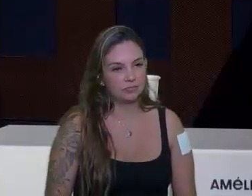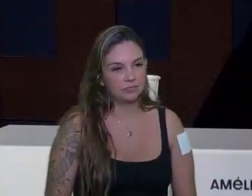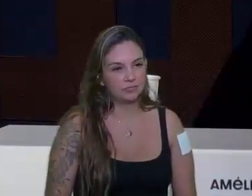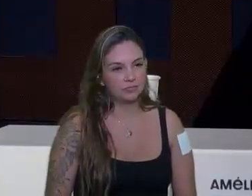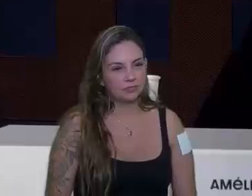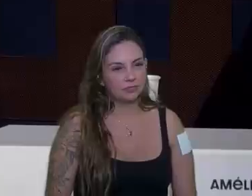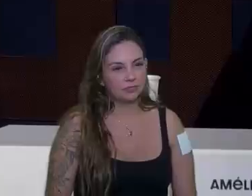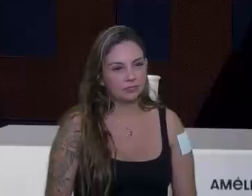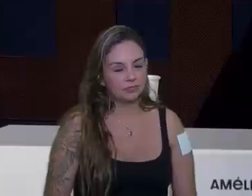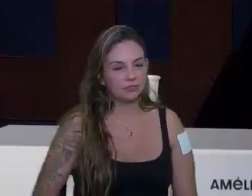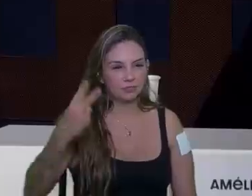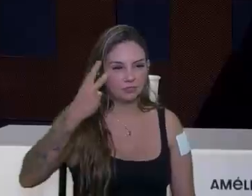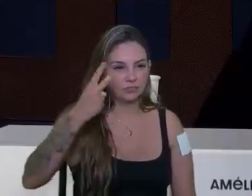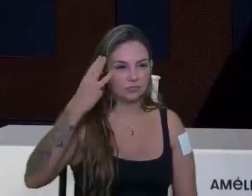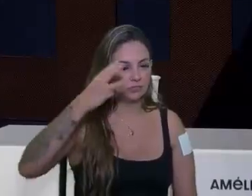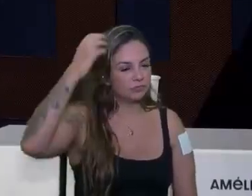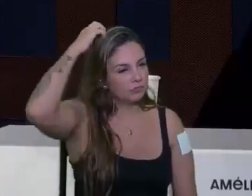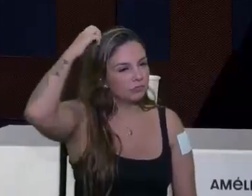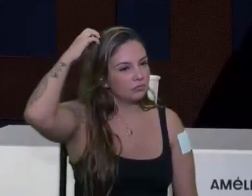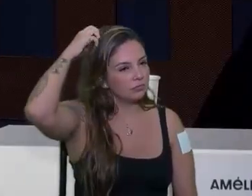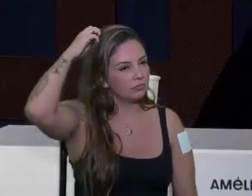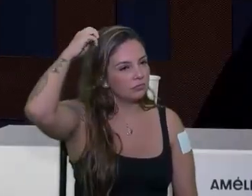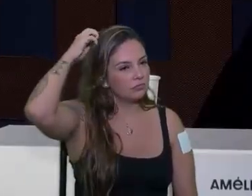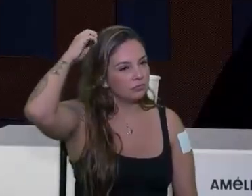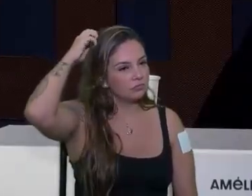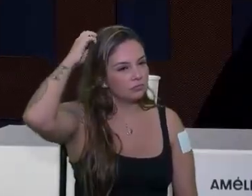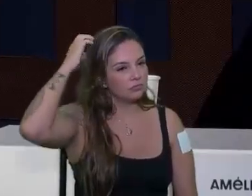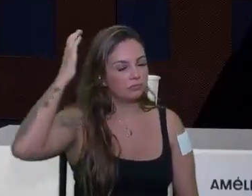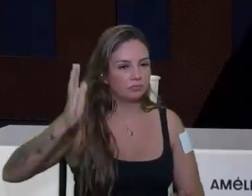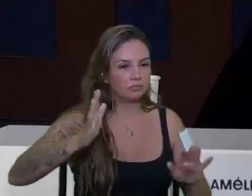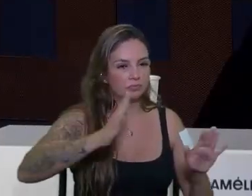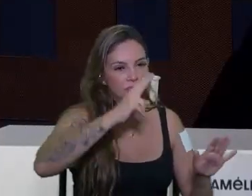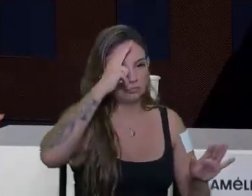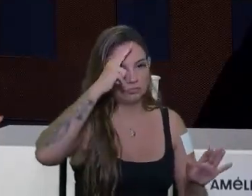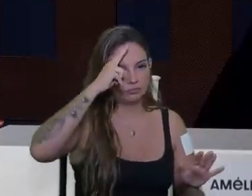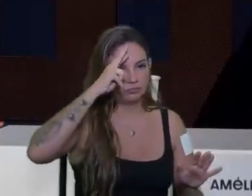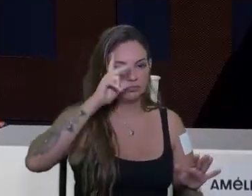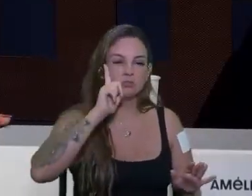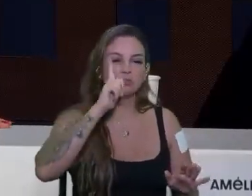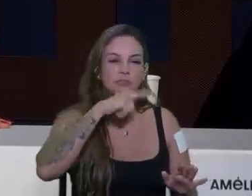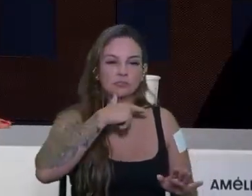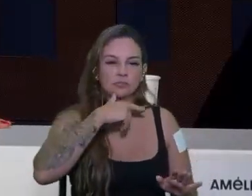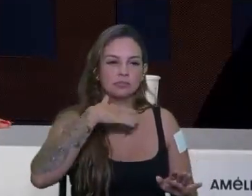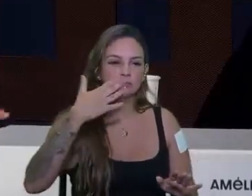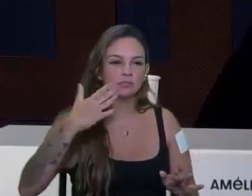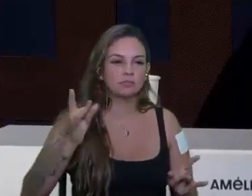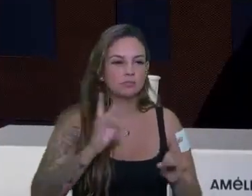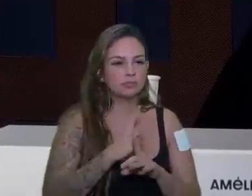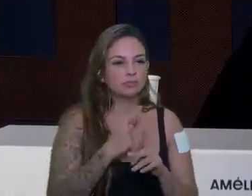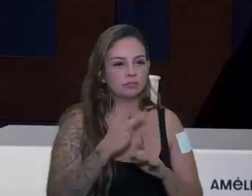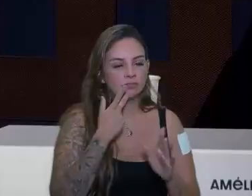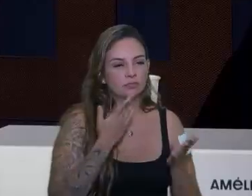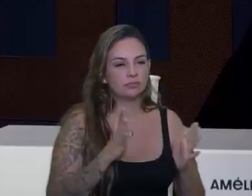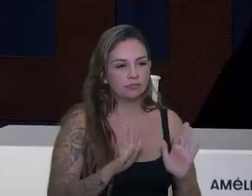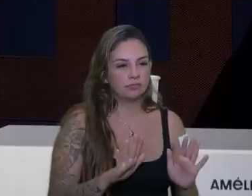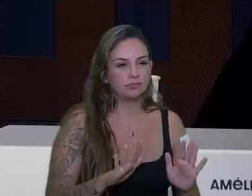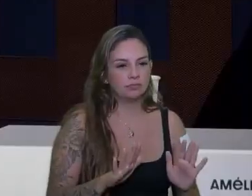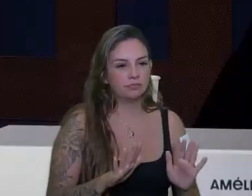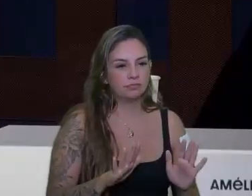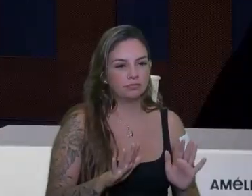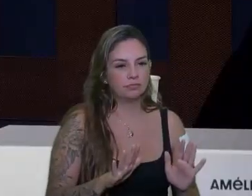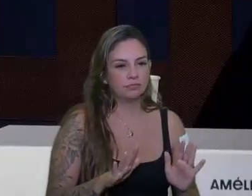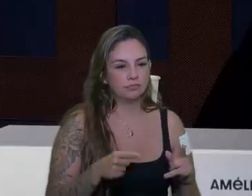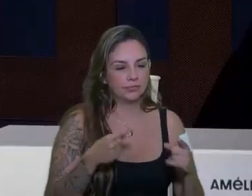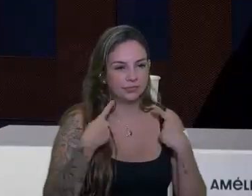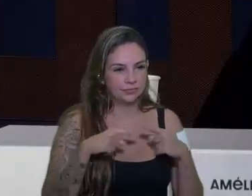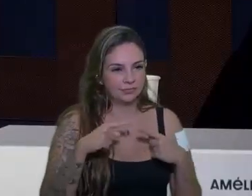estava escrevendo o 2º ou o 3º. E eu lembro de largar a história, de ter demorado até mais tempo para terminar, porque eu falei, bom, se a